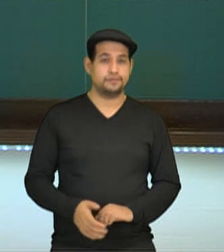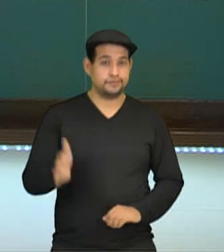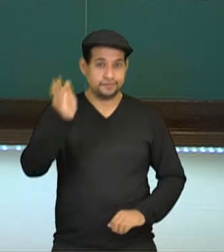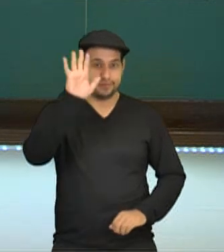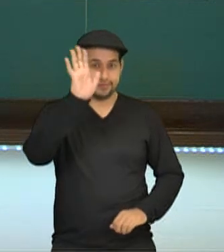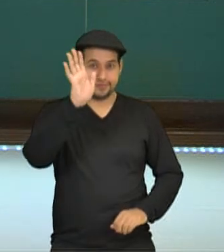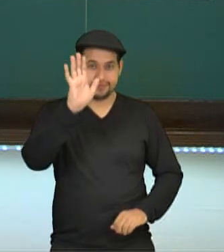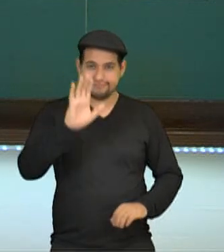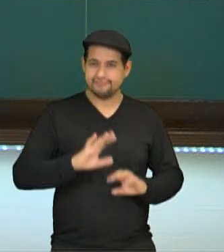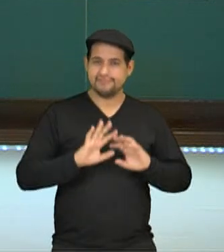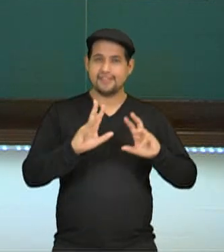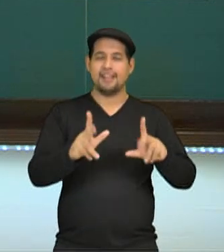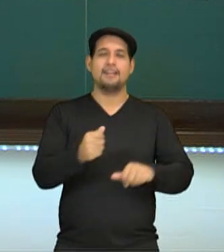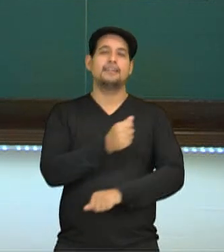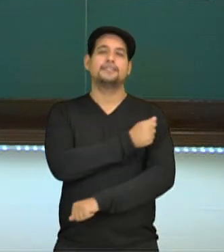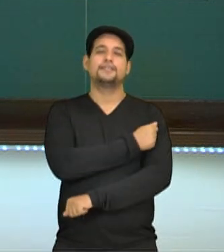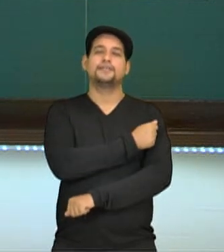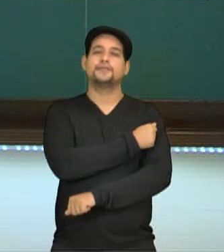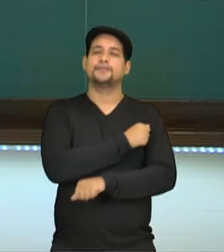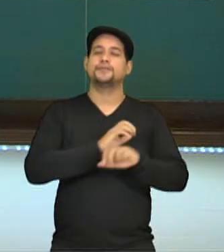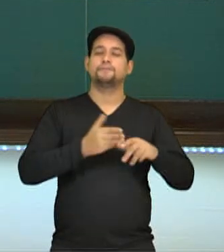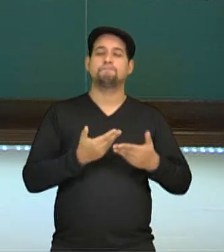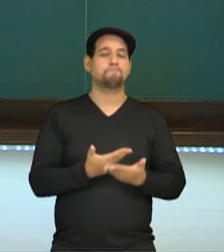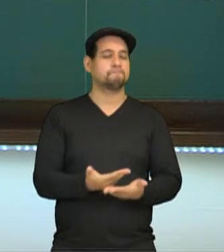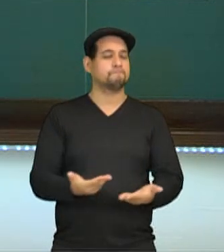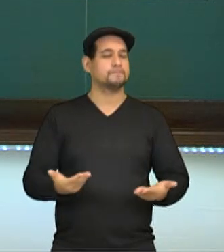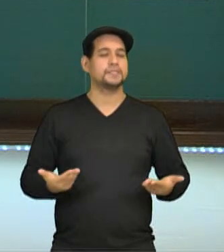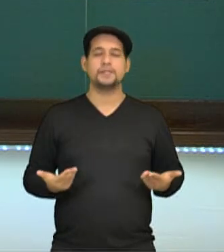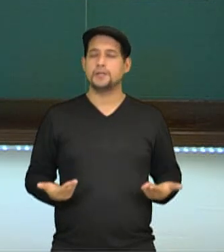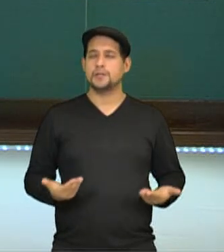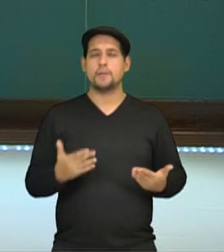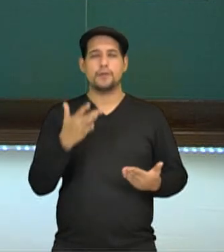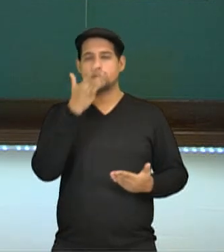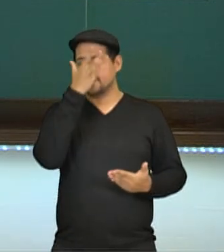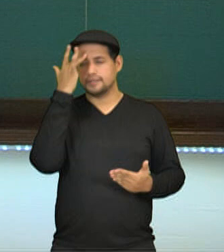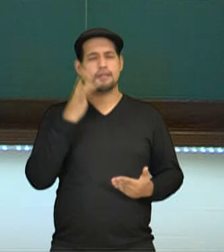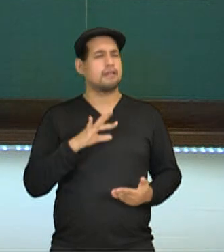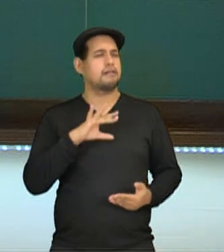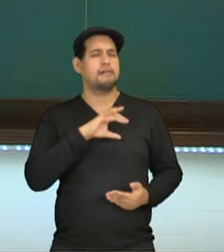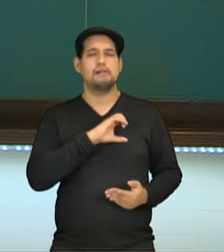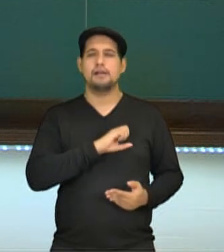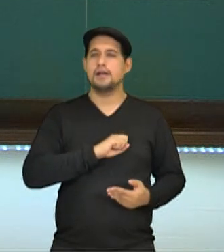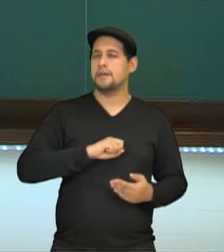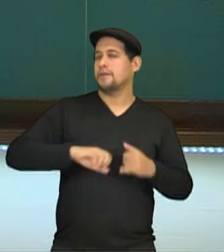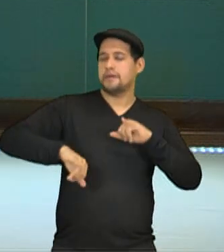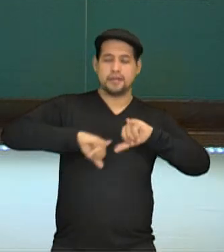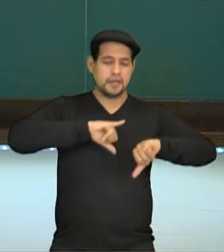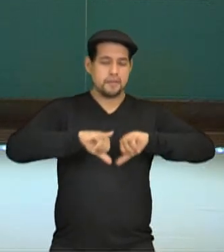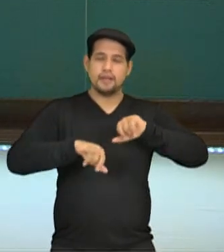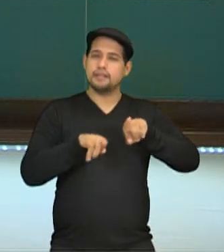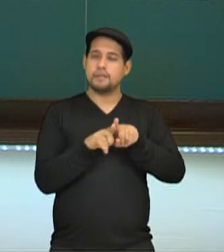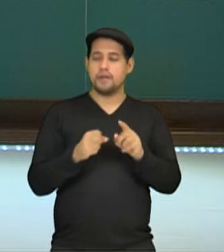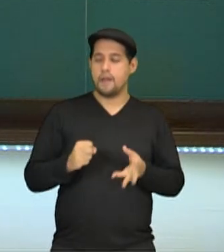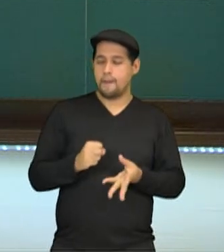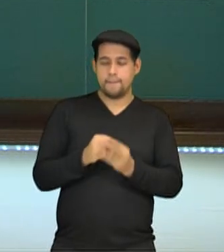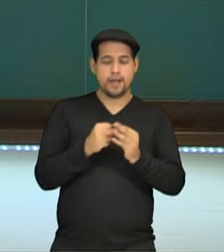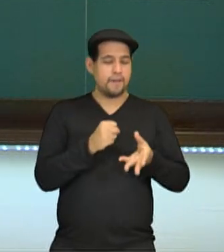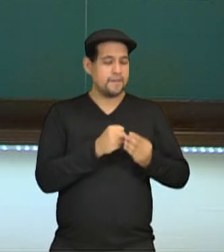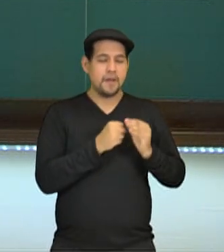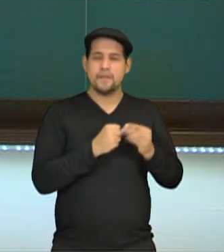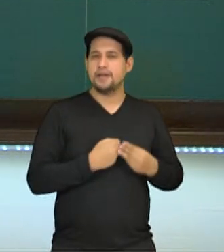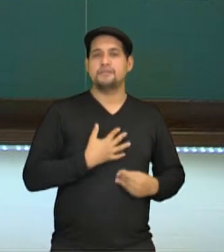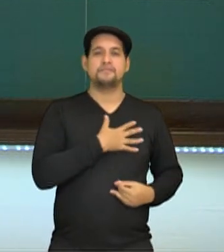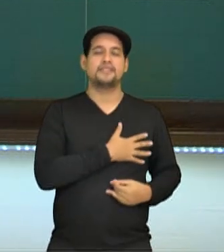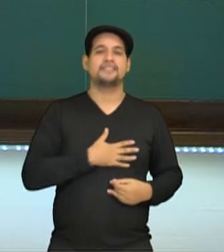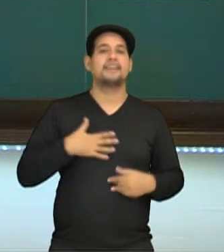Olá, meus caros alunos, alunas, amantes da química e do conhecimento. Que prazer, que